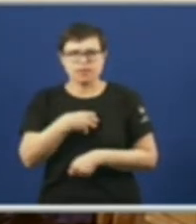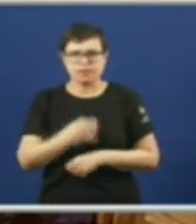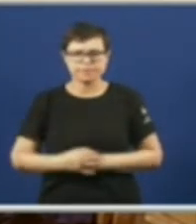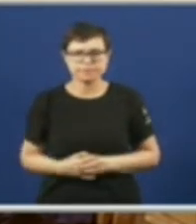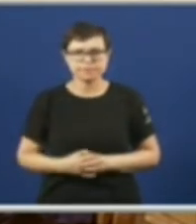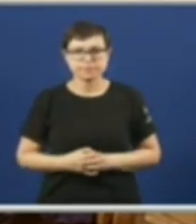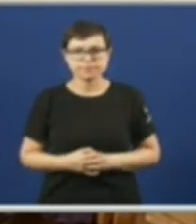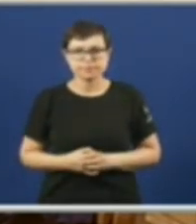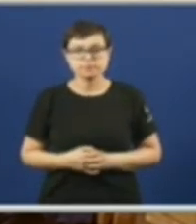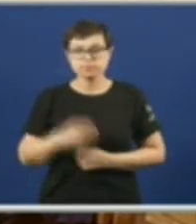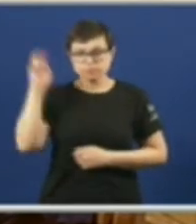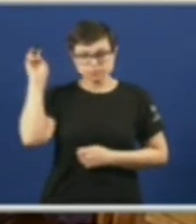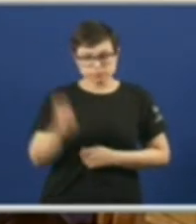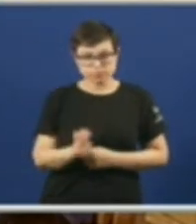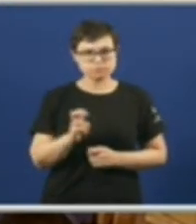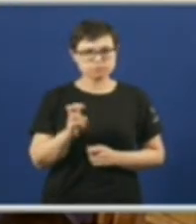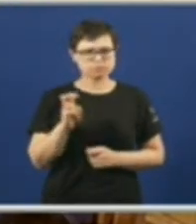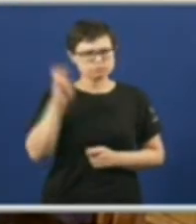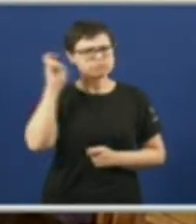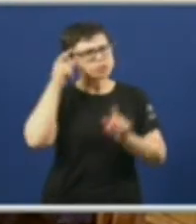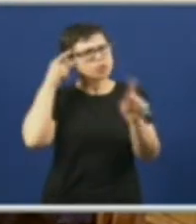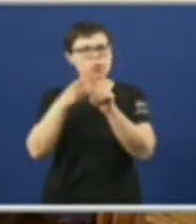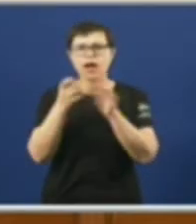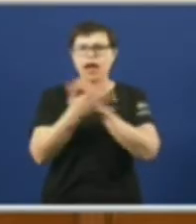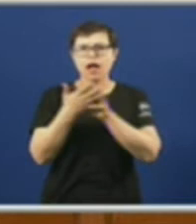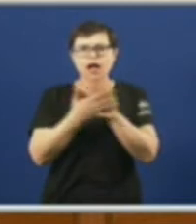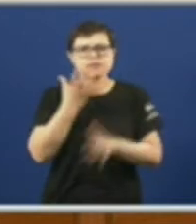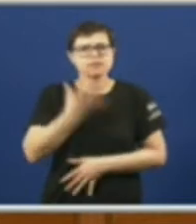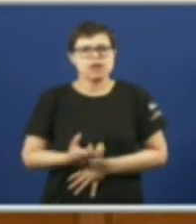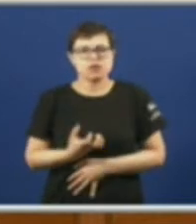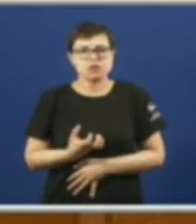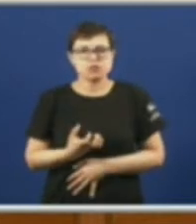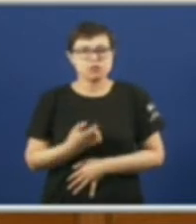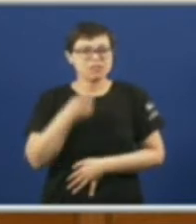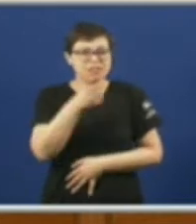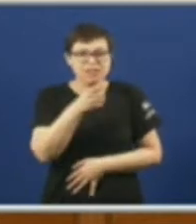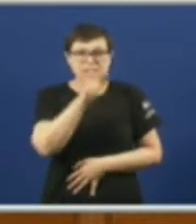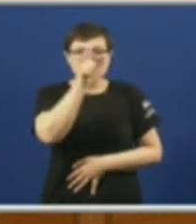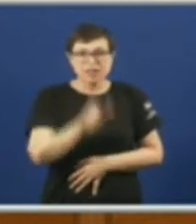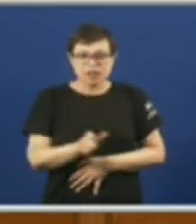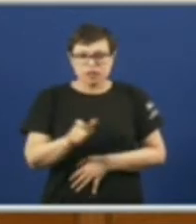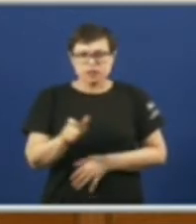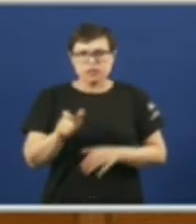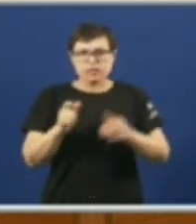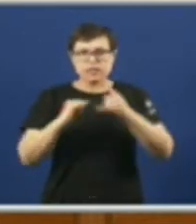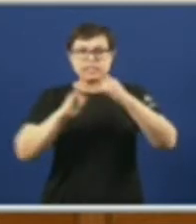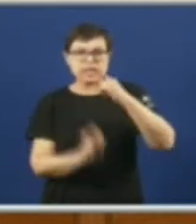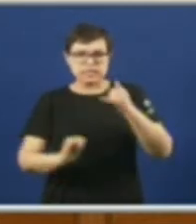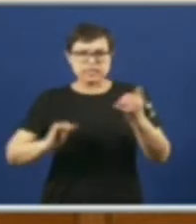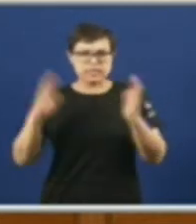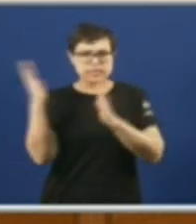nós, efectivamente, vimos aquí a falar en serio. E non é serio que vostede, despois dunha crise na que as mulleres perdemos máis